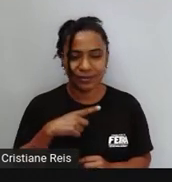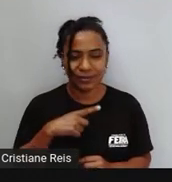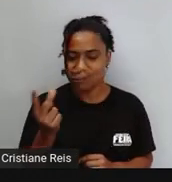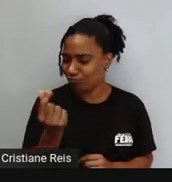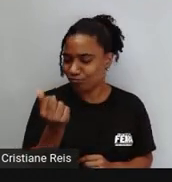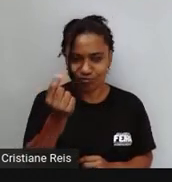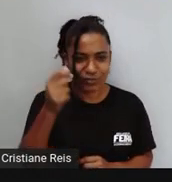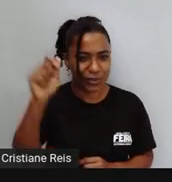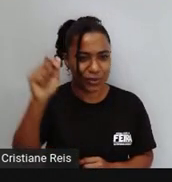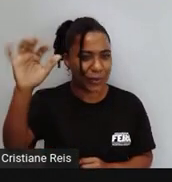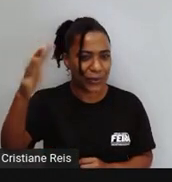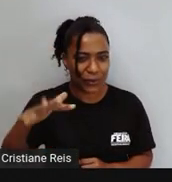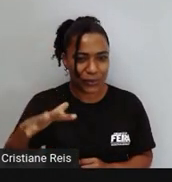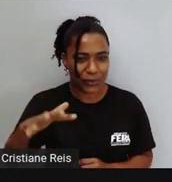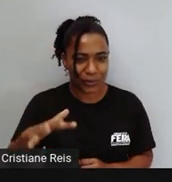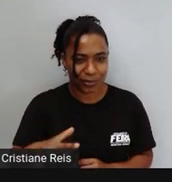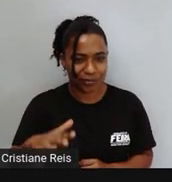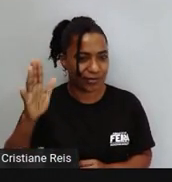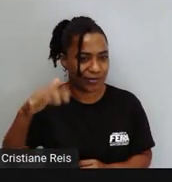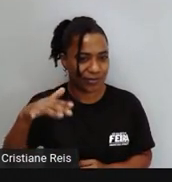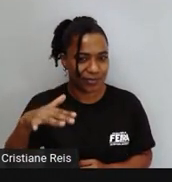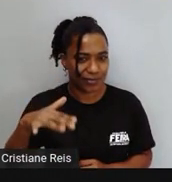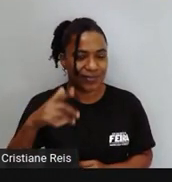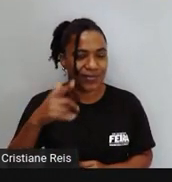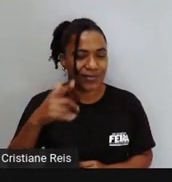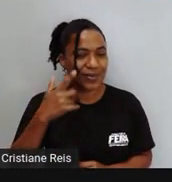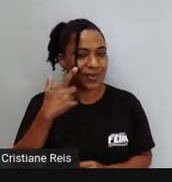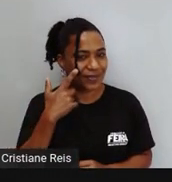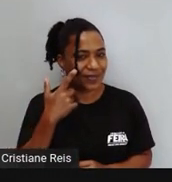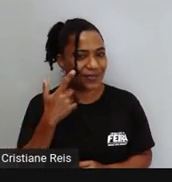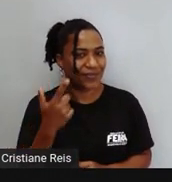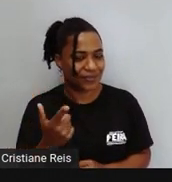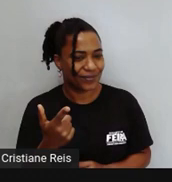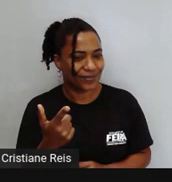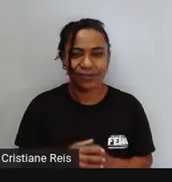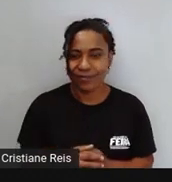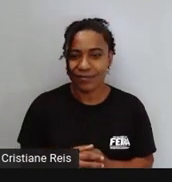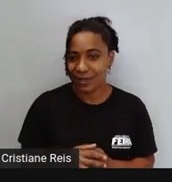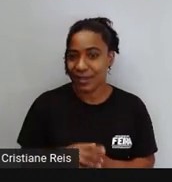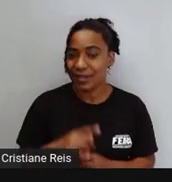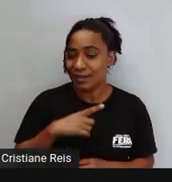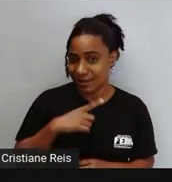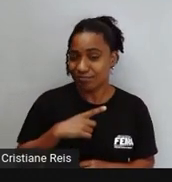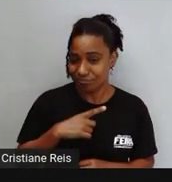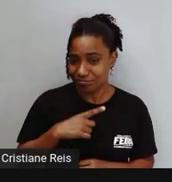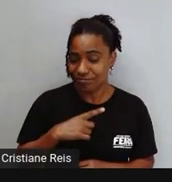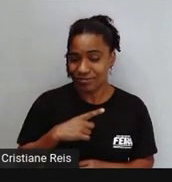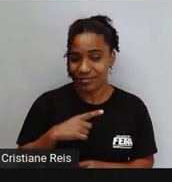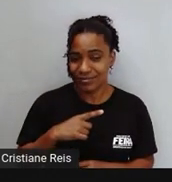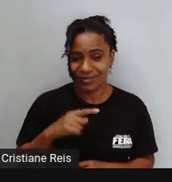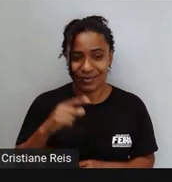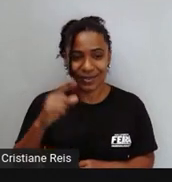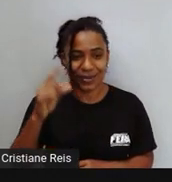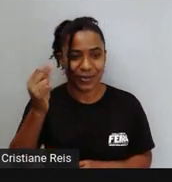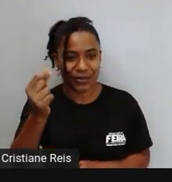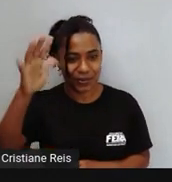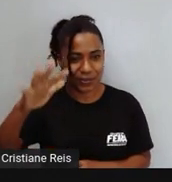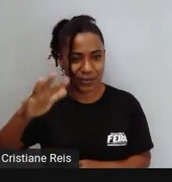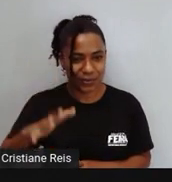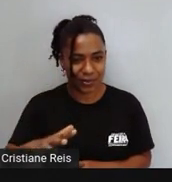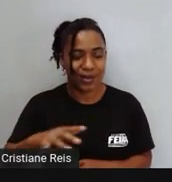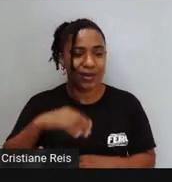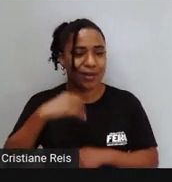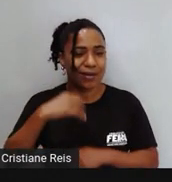liquidação. No Black Friday sale, né? Aquela liquidação Black Friday que a gente vivencia aqui em nossa cultura todos